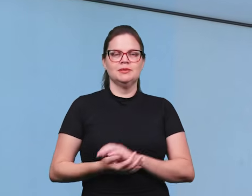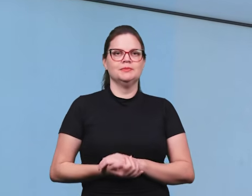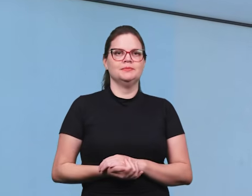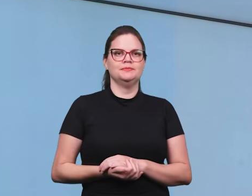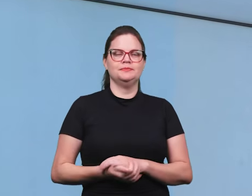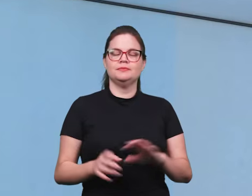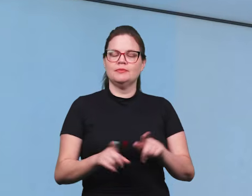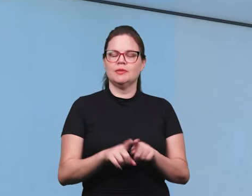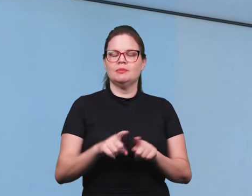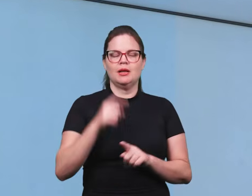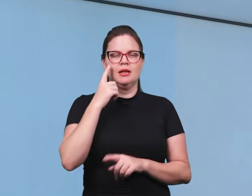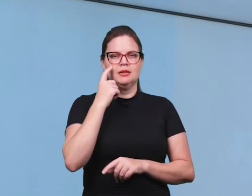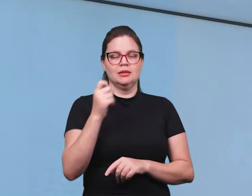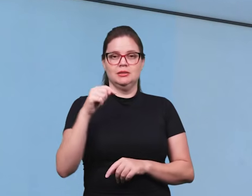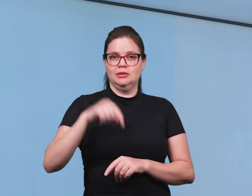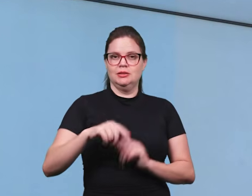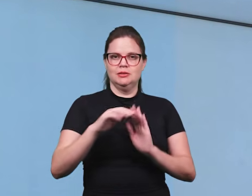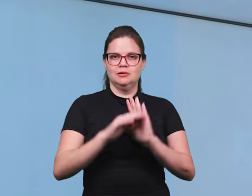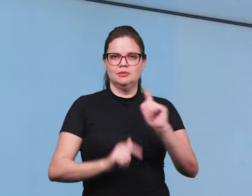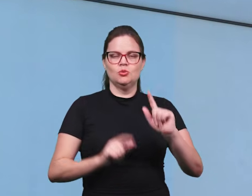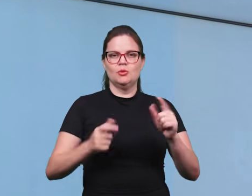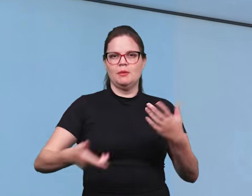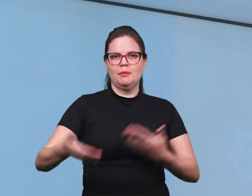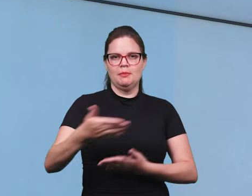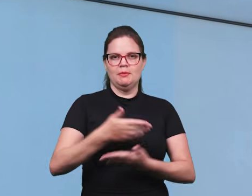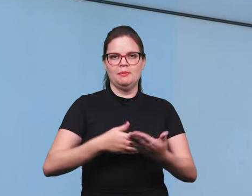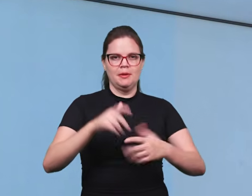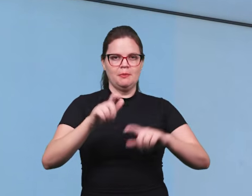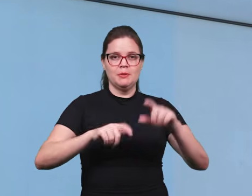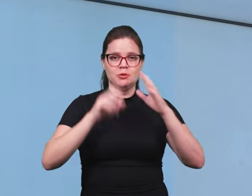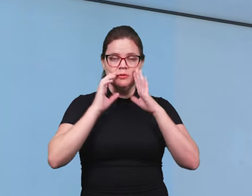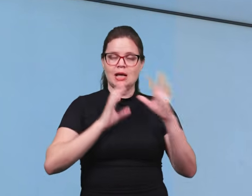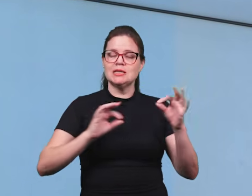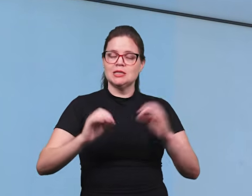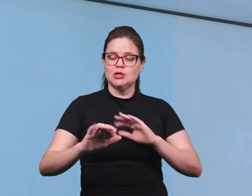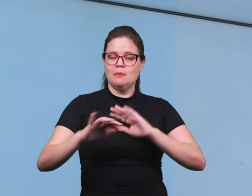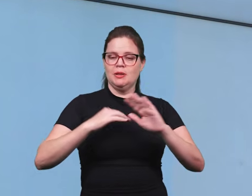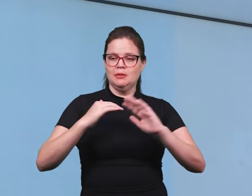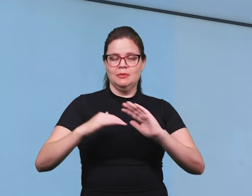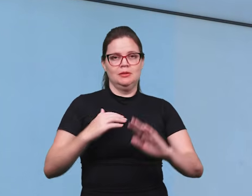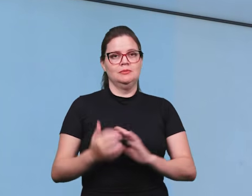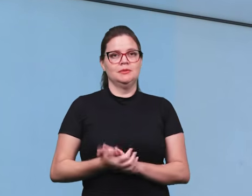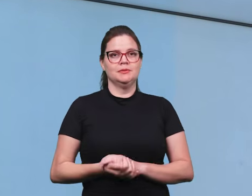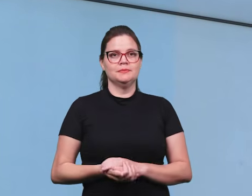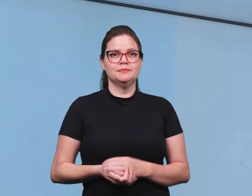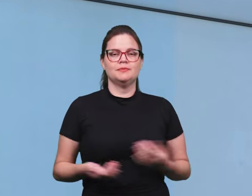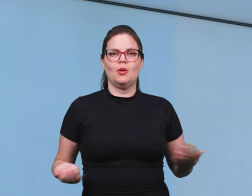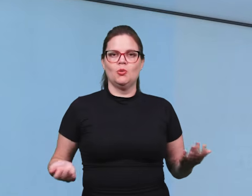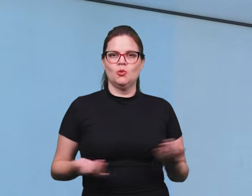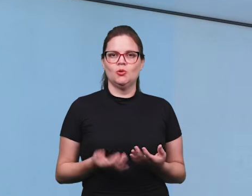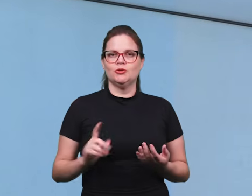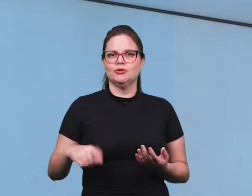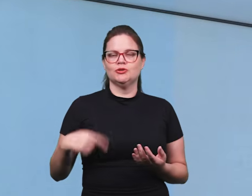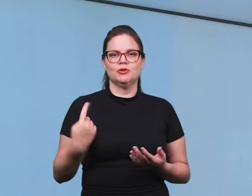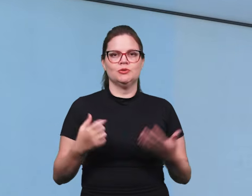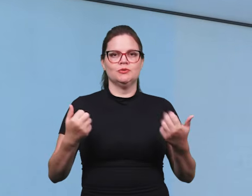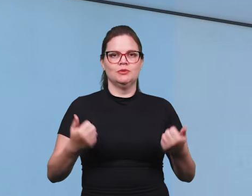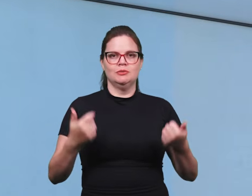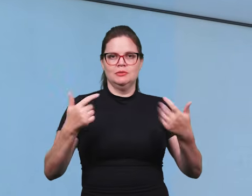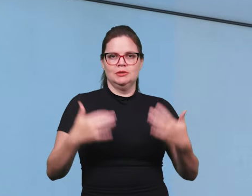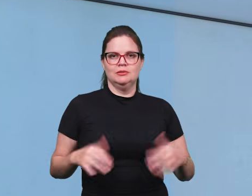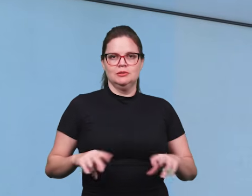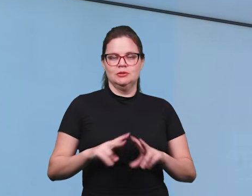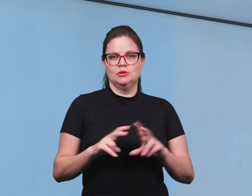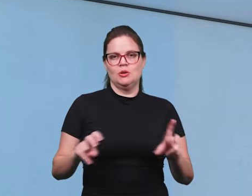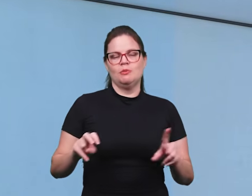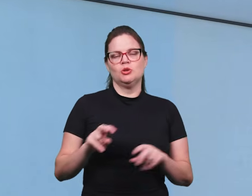coisa muito interessante do Viver com Saúde é a interação que nós temos com o público. Para o programa de hoje, nós vamos falar